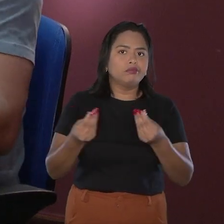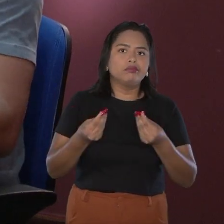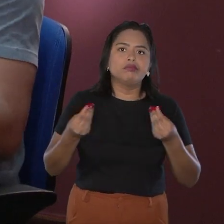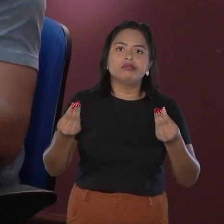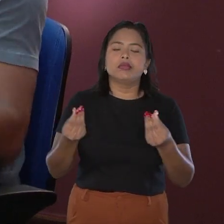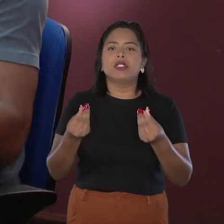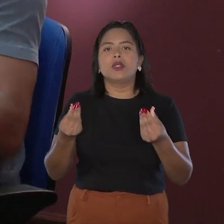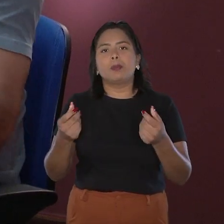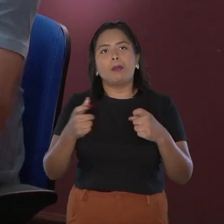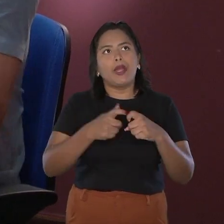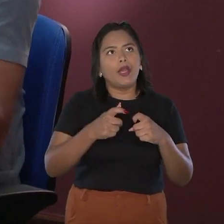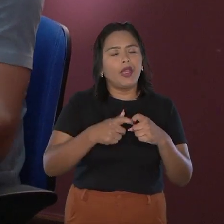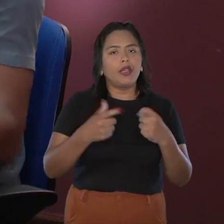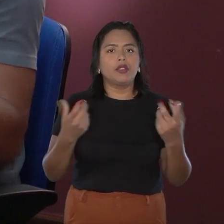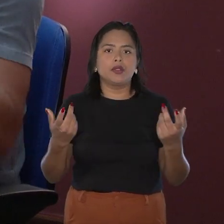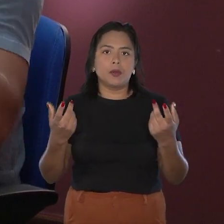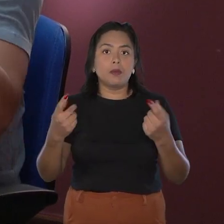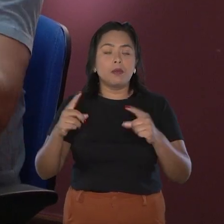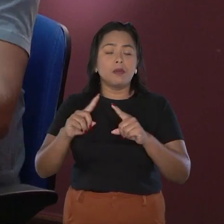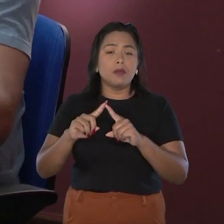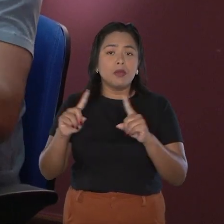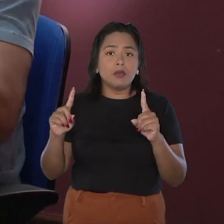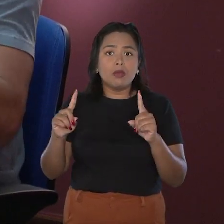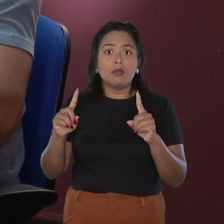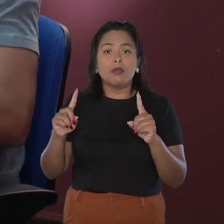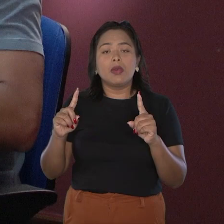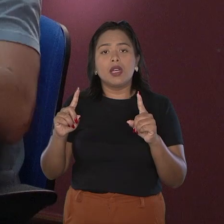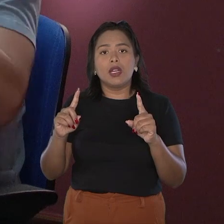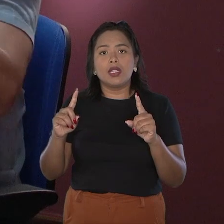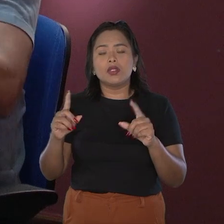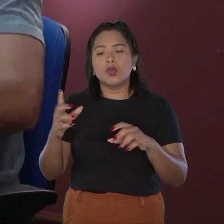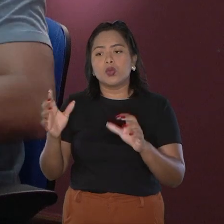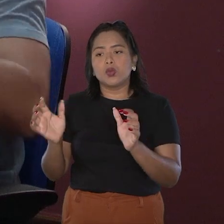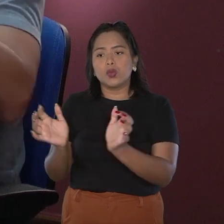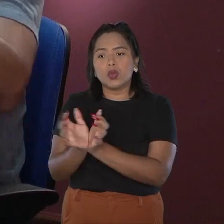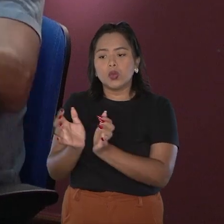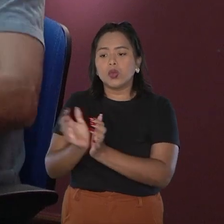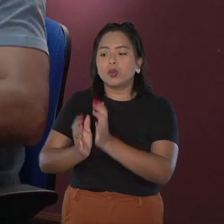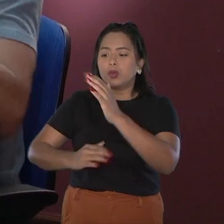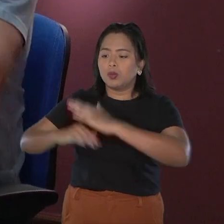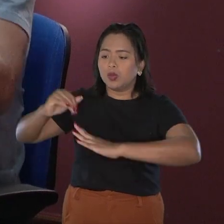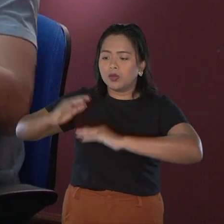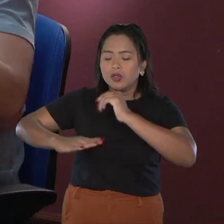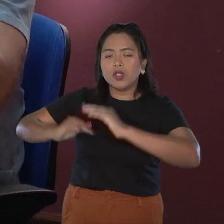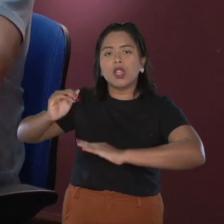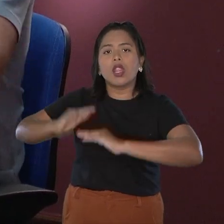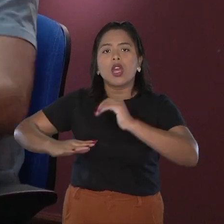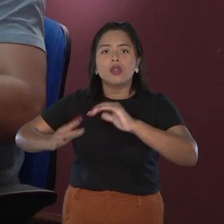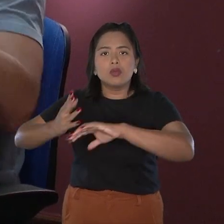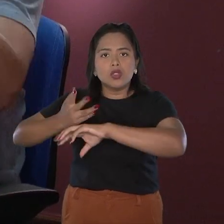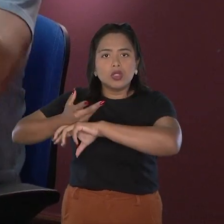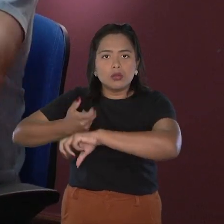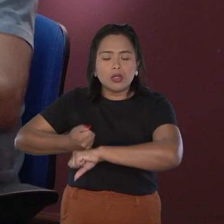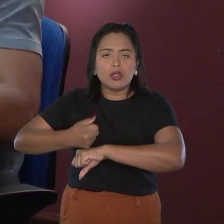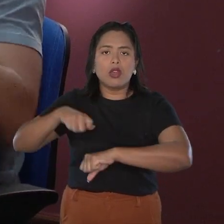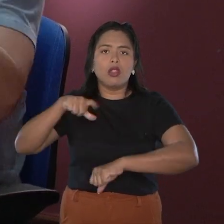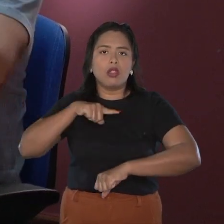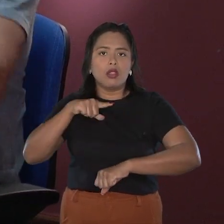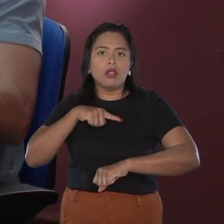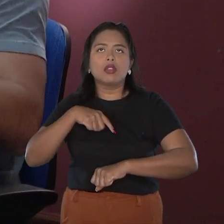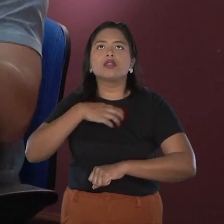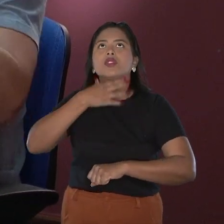a equipe multidisciplinar mas idealmente uma equipe multidisciplinar com fisioterapeuta fisioterapeuta terapeuta ocupacional